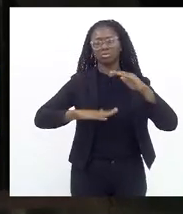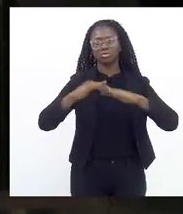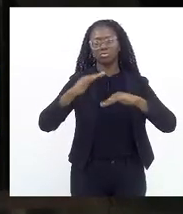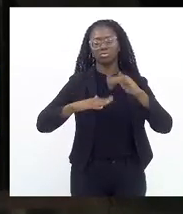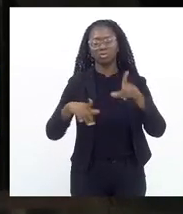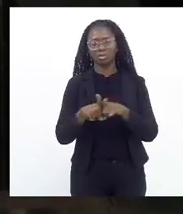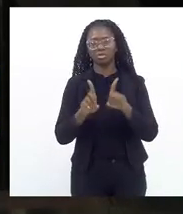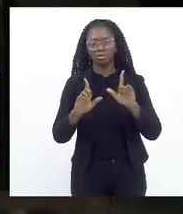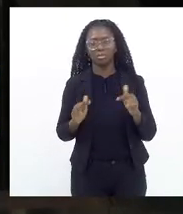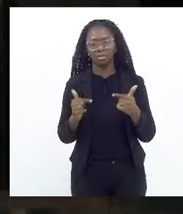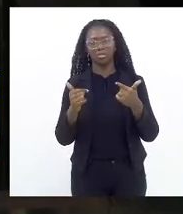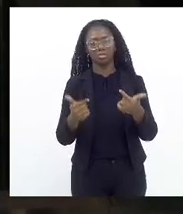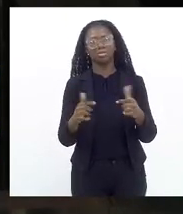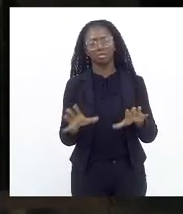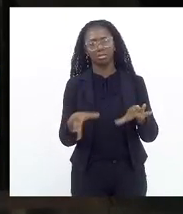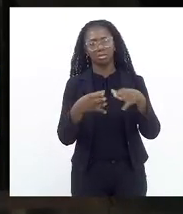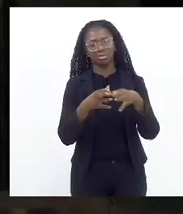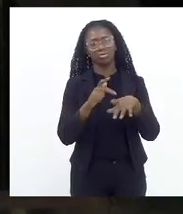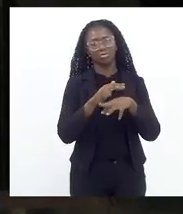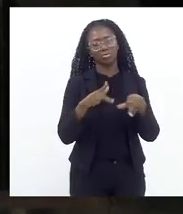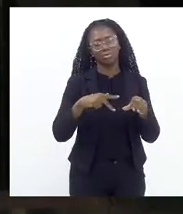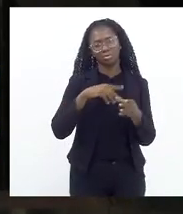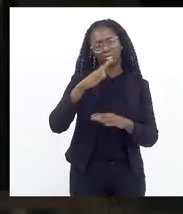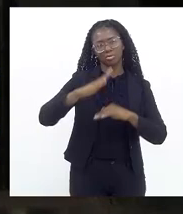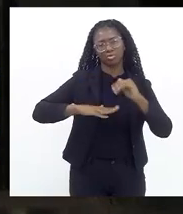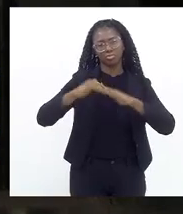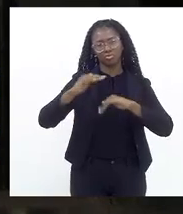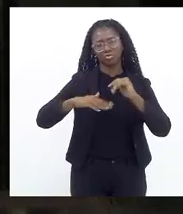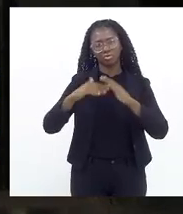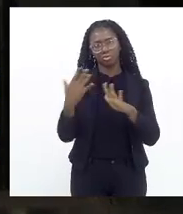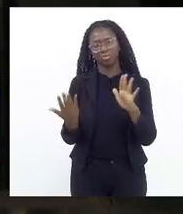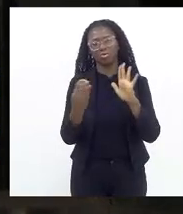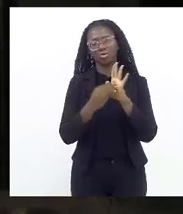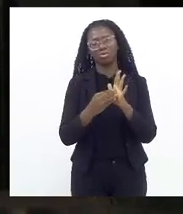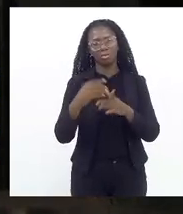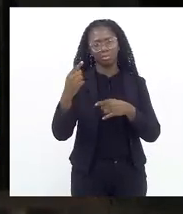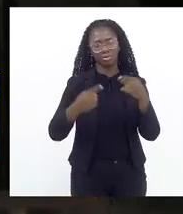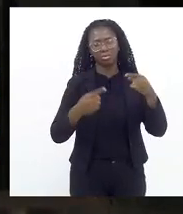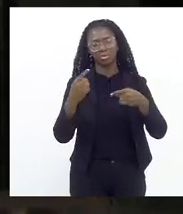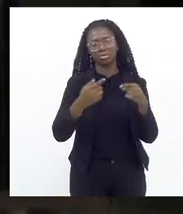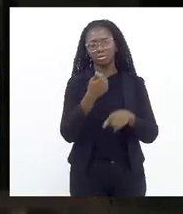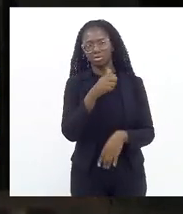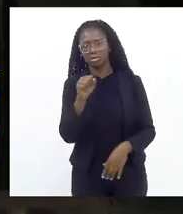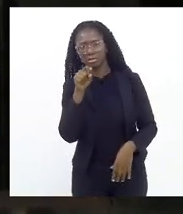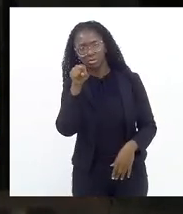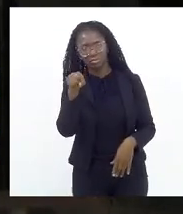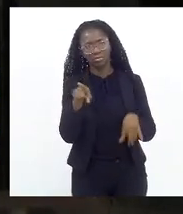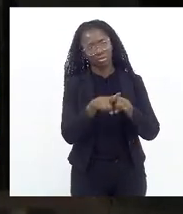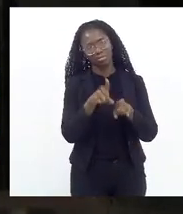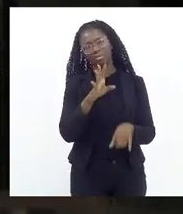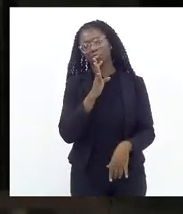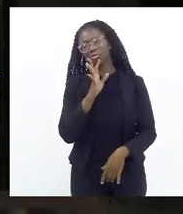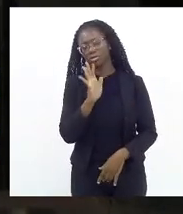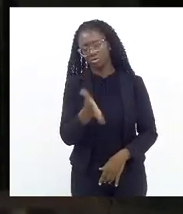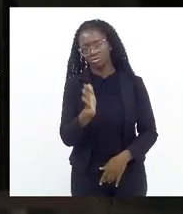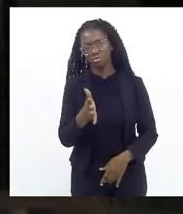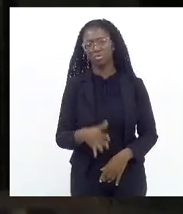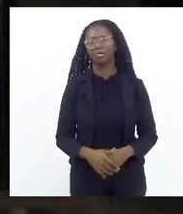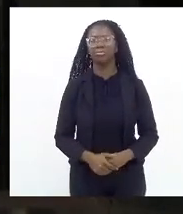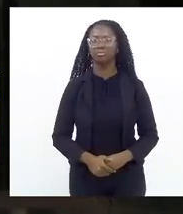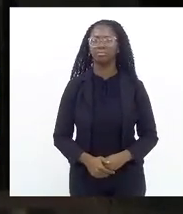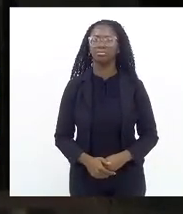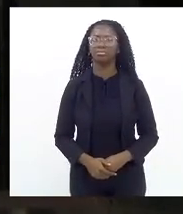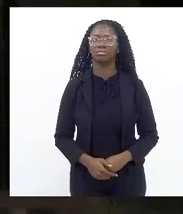que atuam, né, nas equipes multiprofissionais, implementando a política de assistência, uma pauta que Vossa Excelência conhece.